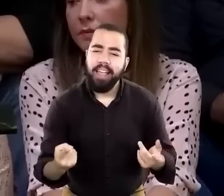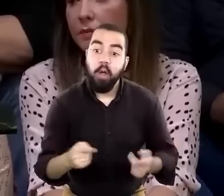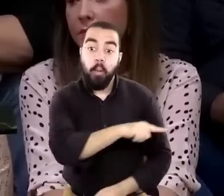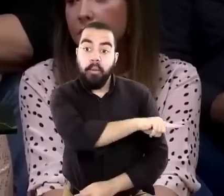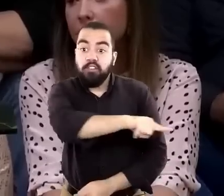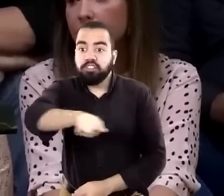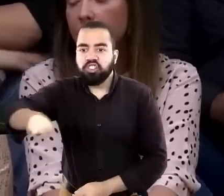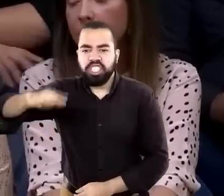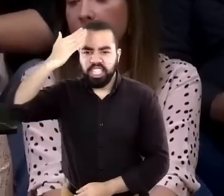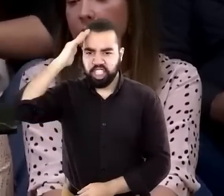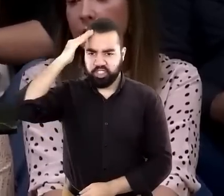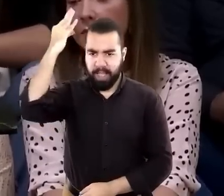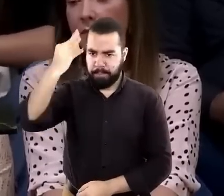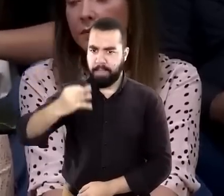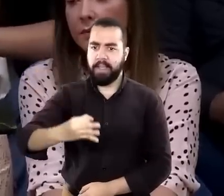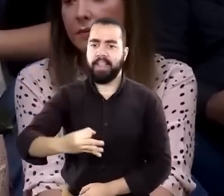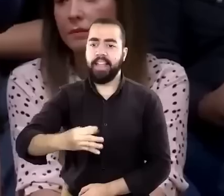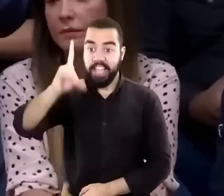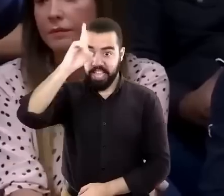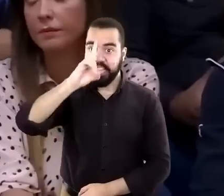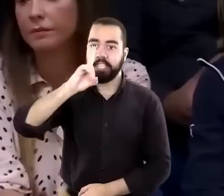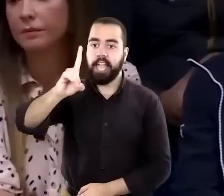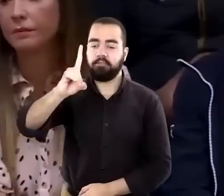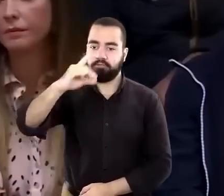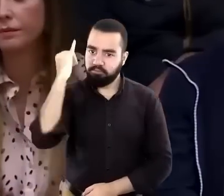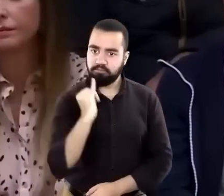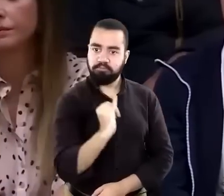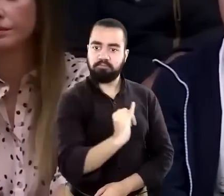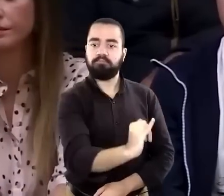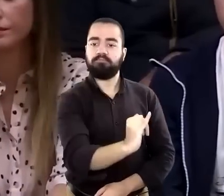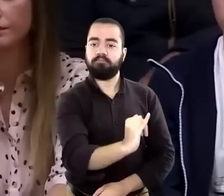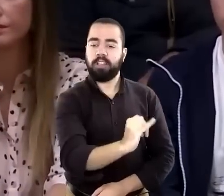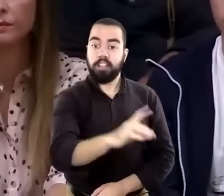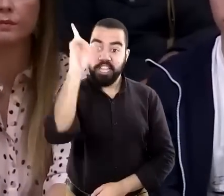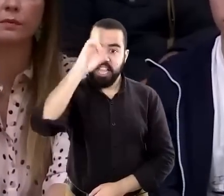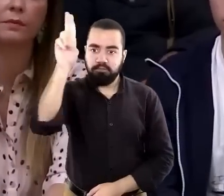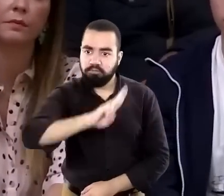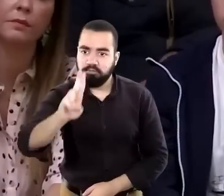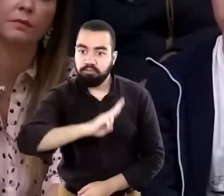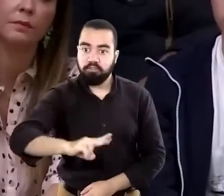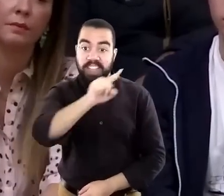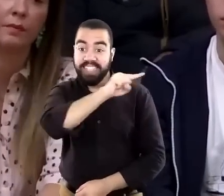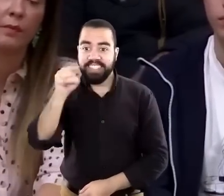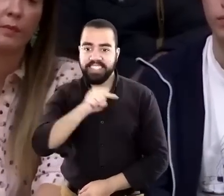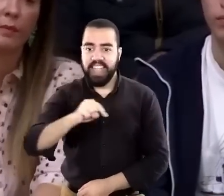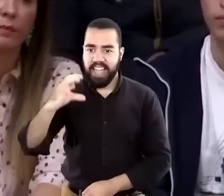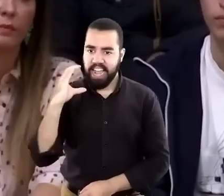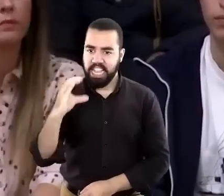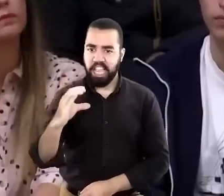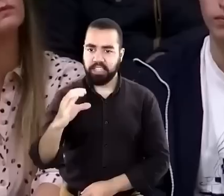Para que toda a nação possa saber de uma coisa. Foi Deus que me enviou como profeta, diz Zacarias. Porque quando a obra estiver